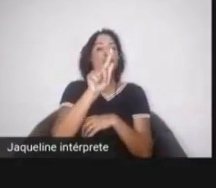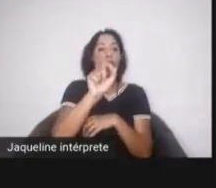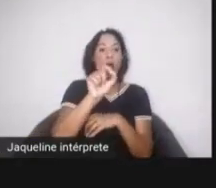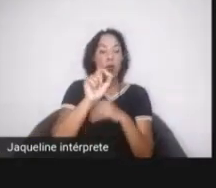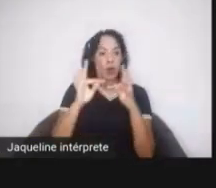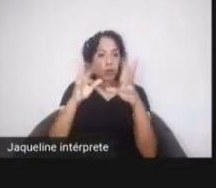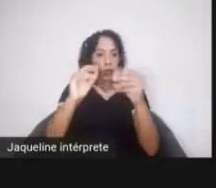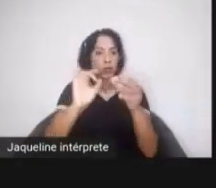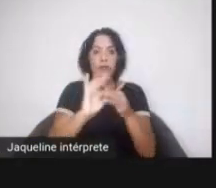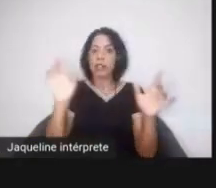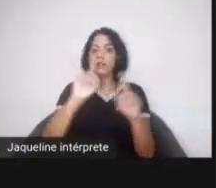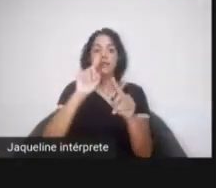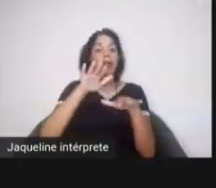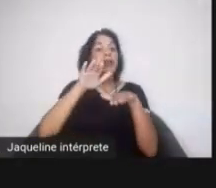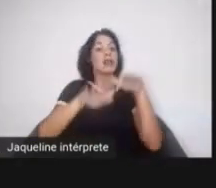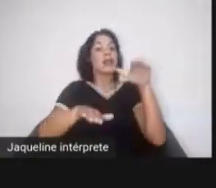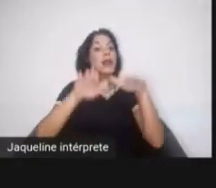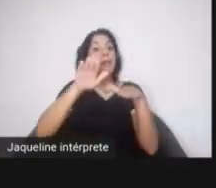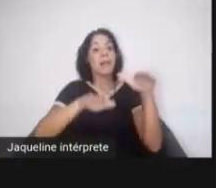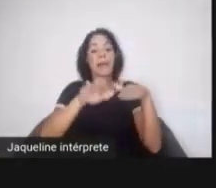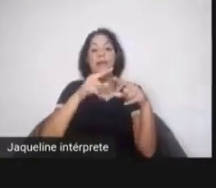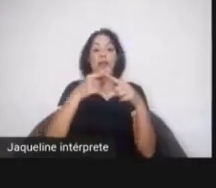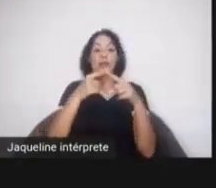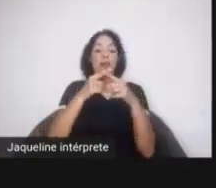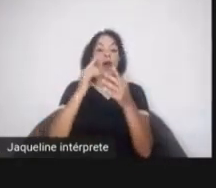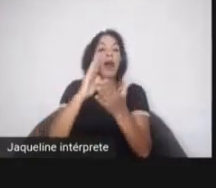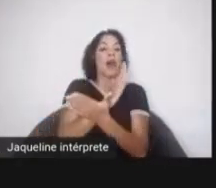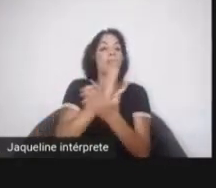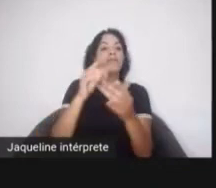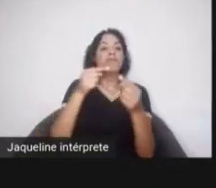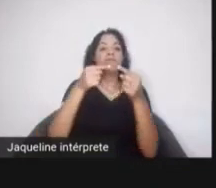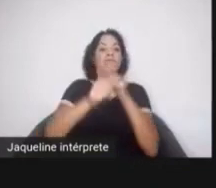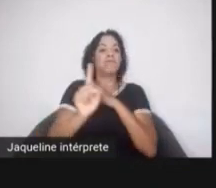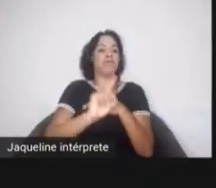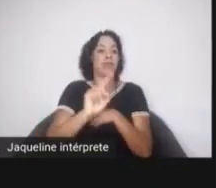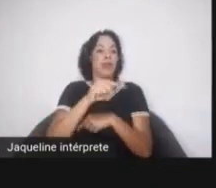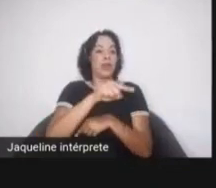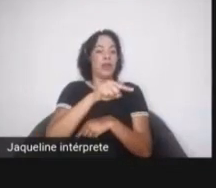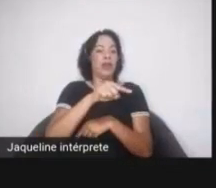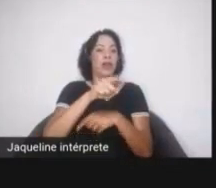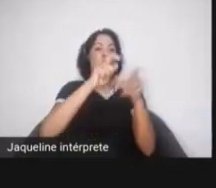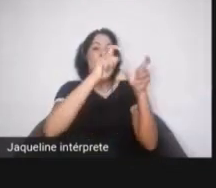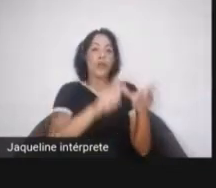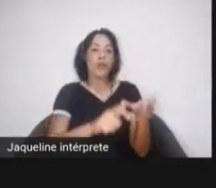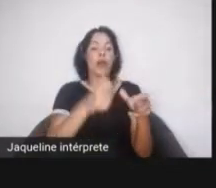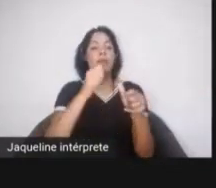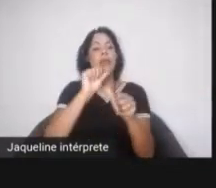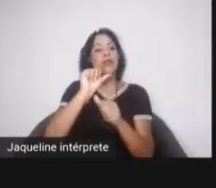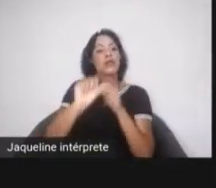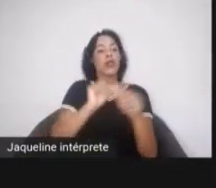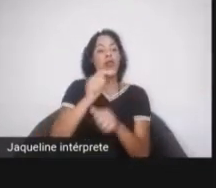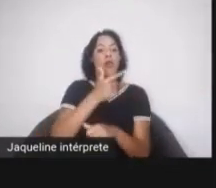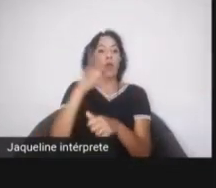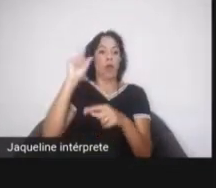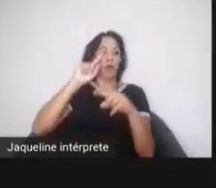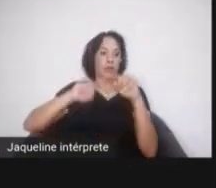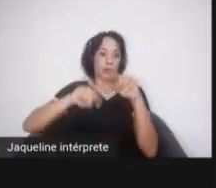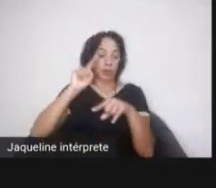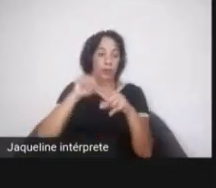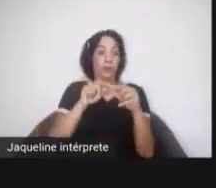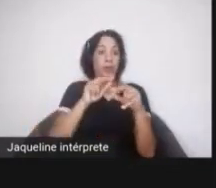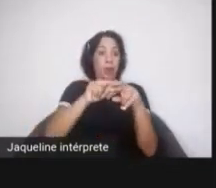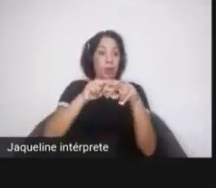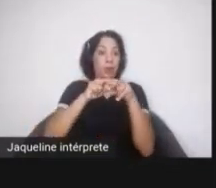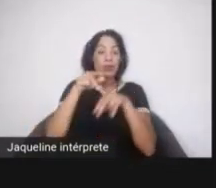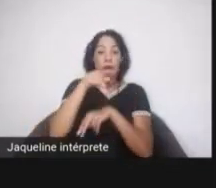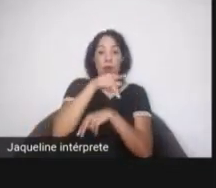repostos e transferidos para outro tipo de material. Então, o professor, ele estuda muito